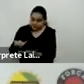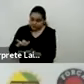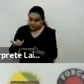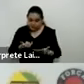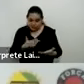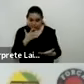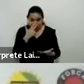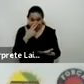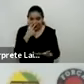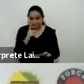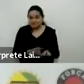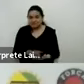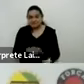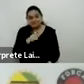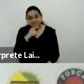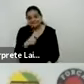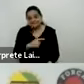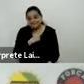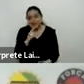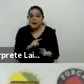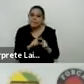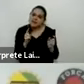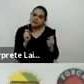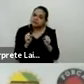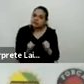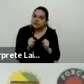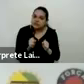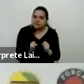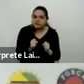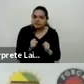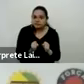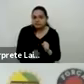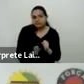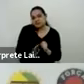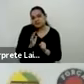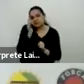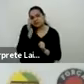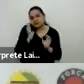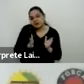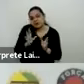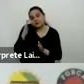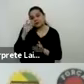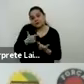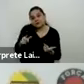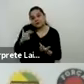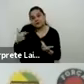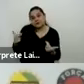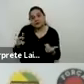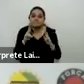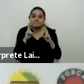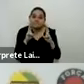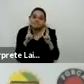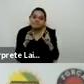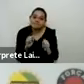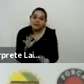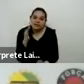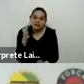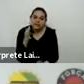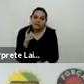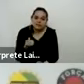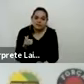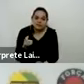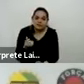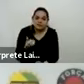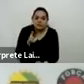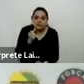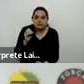que não tem. Mas é possível, né? Já aconteceram outras coisas, então acho que é possível que eles aumentem, se não